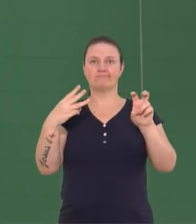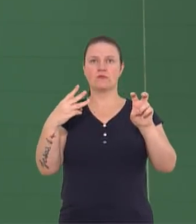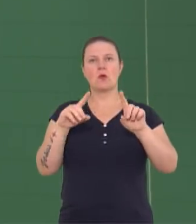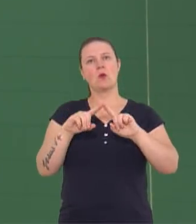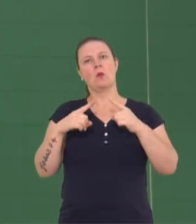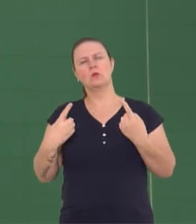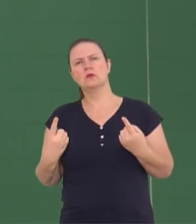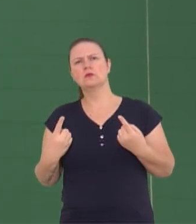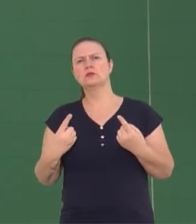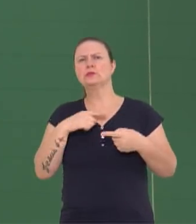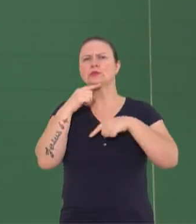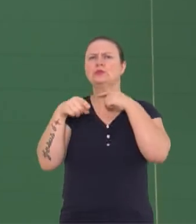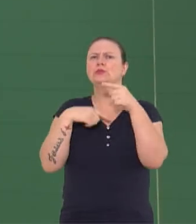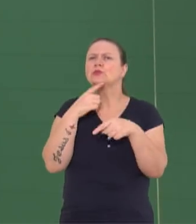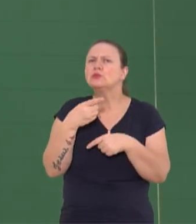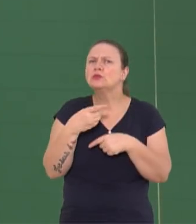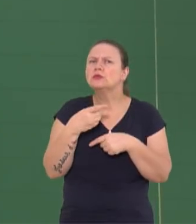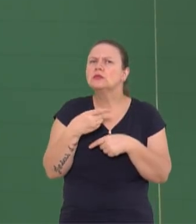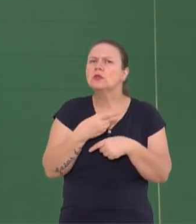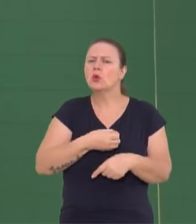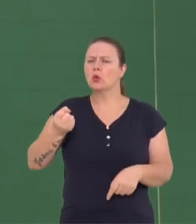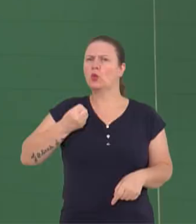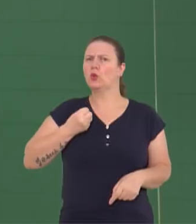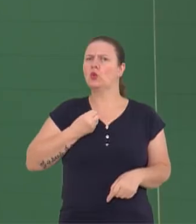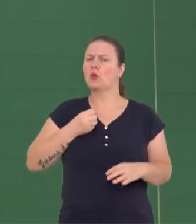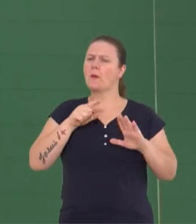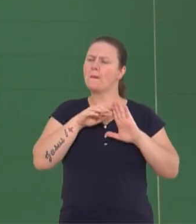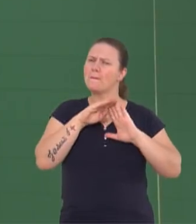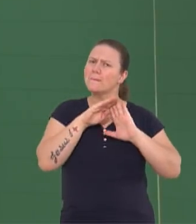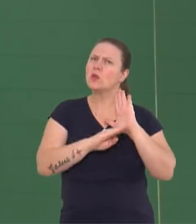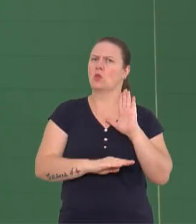não existe um número menor do que o 30?